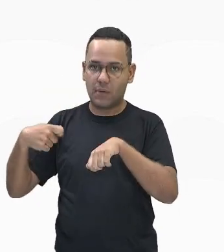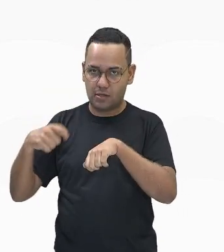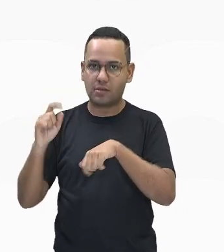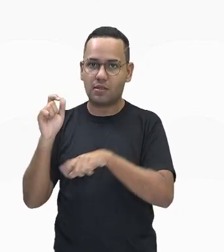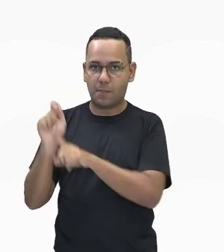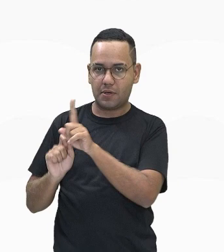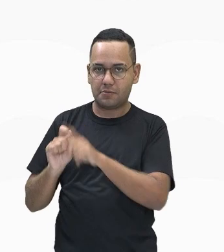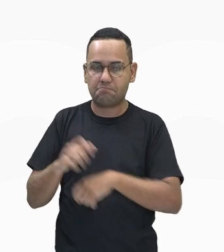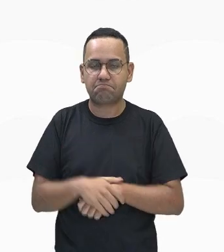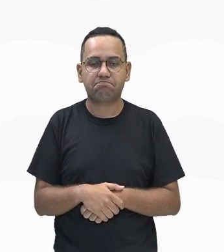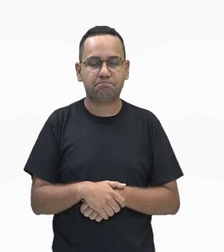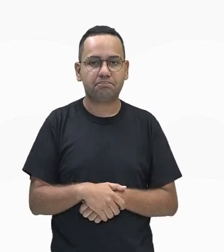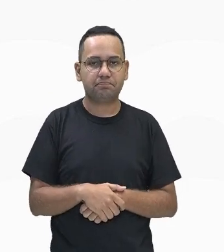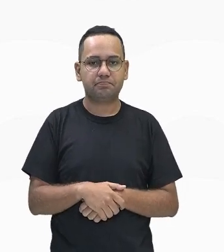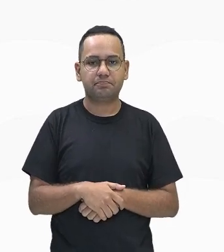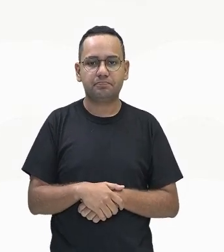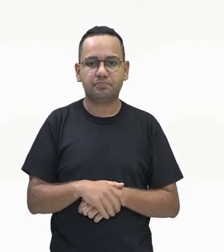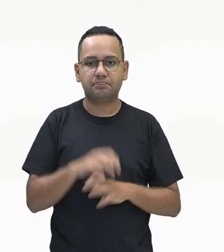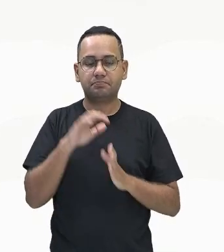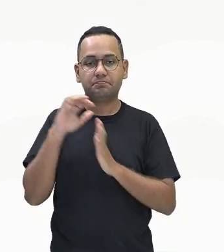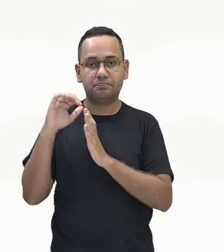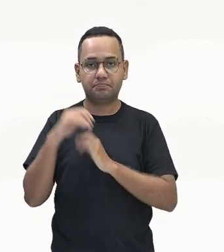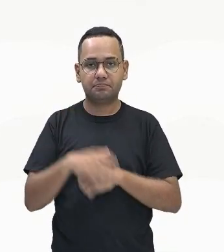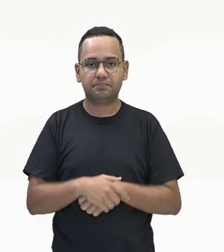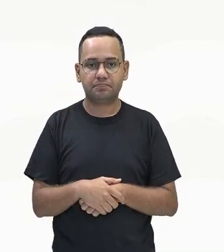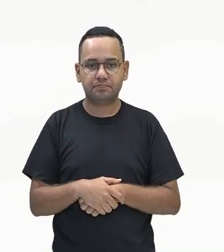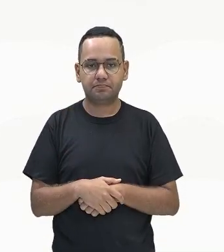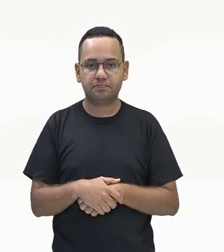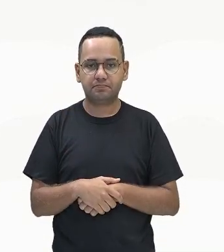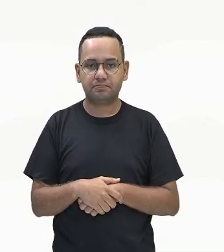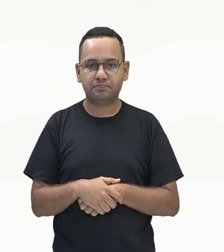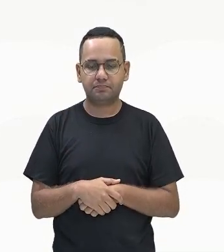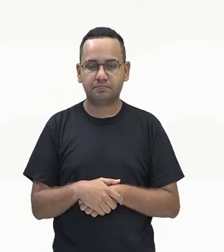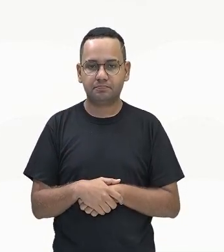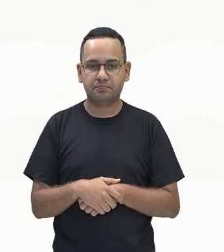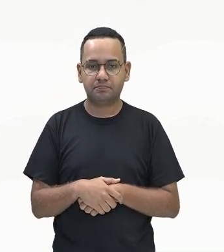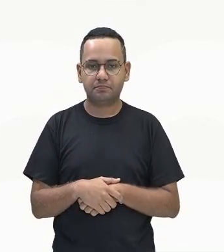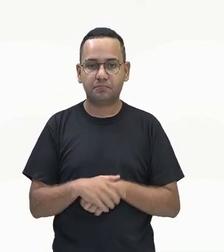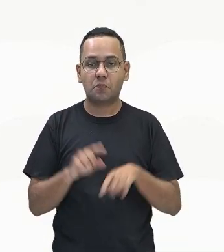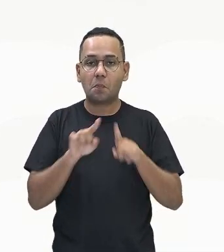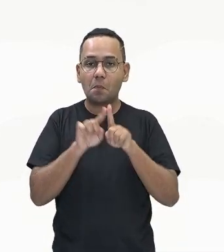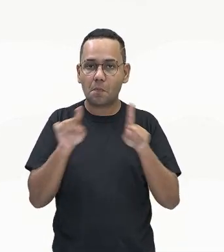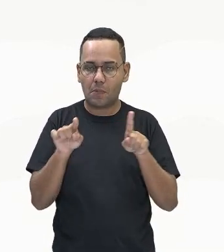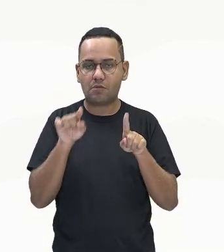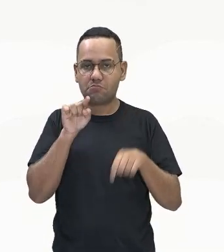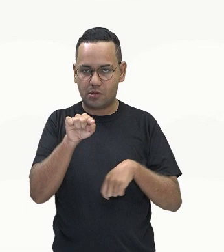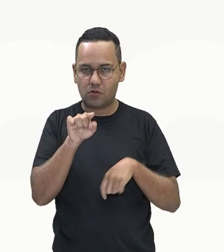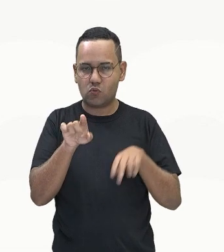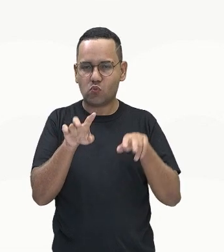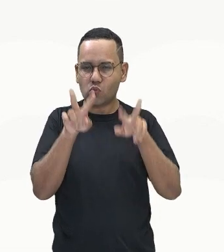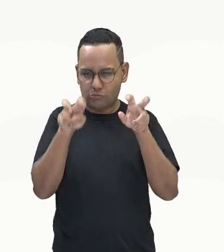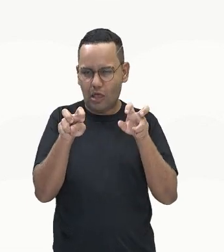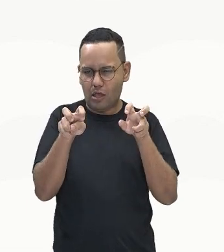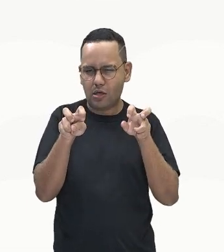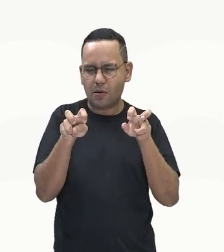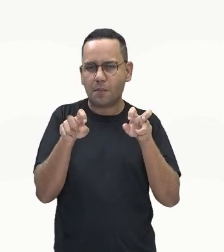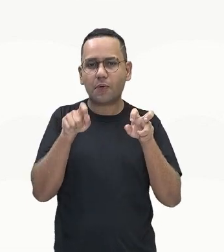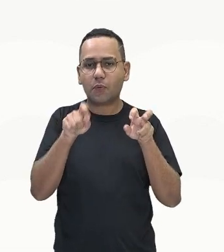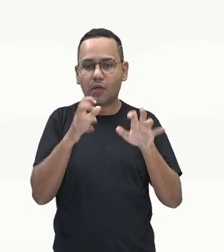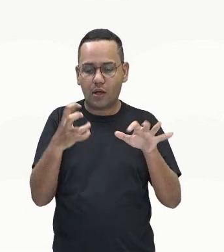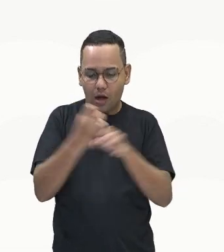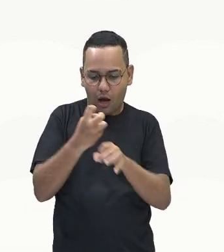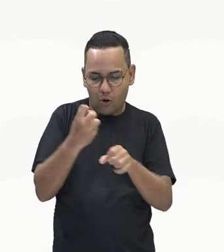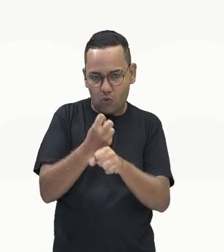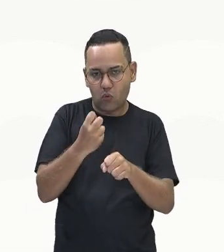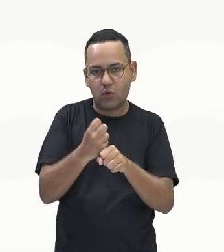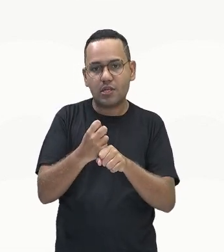ao mês. Então, destacando então aqui que os juros compostos, na hora que a gente calcula, ele já traz para a